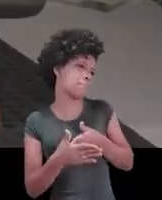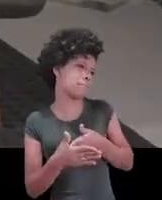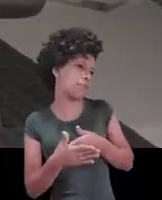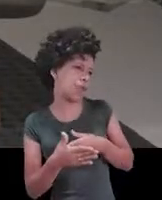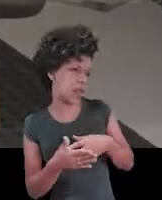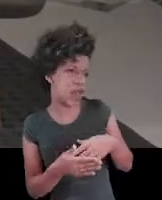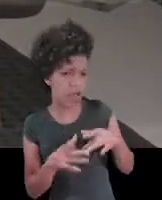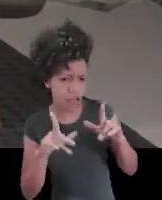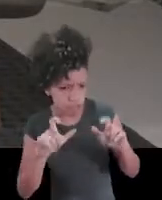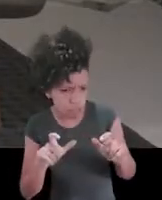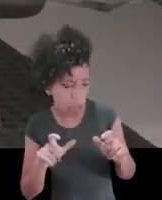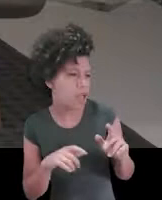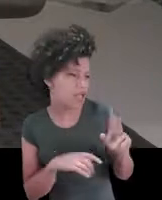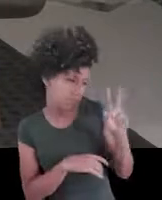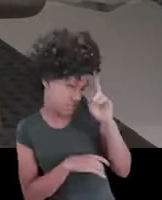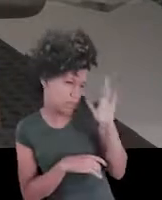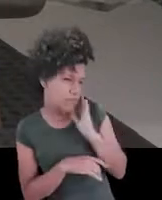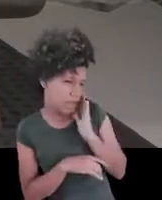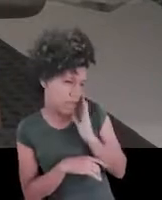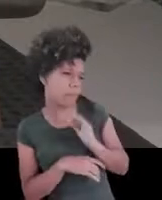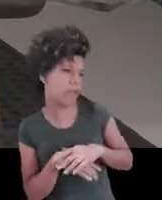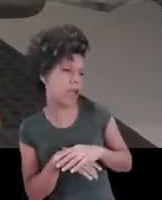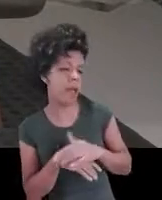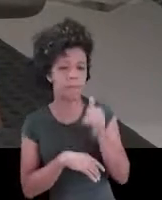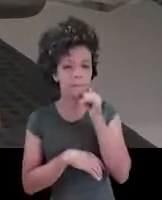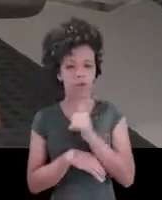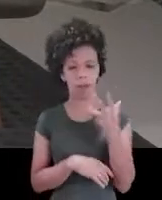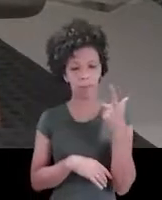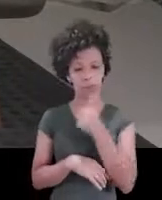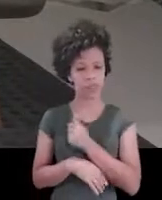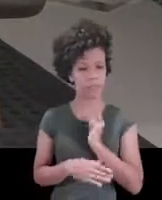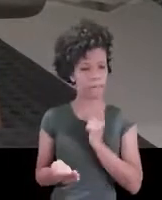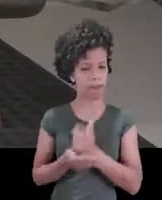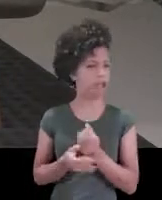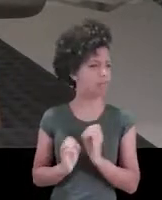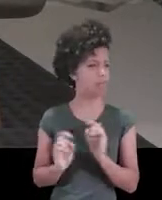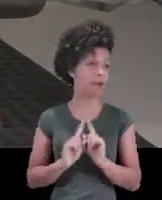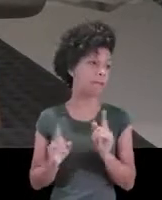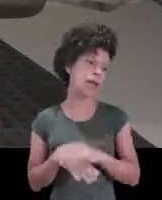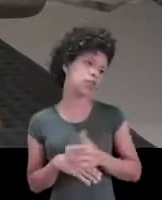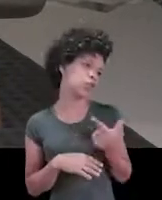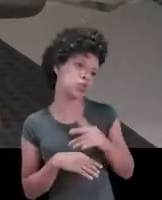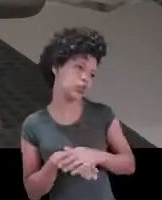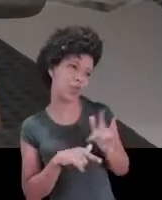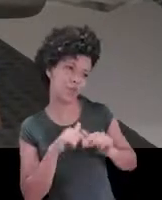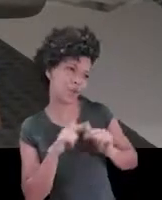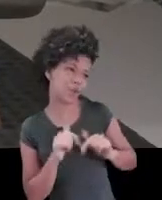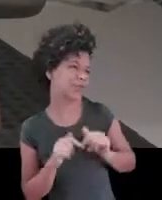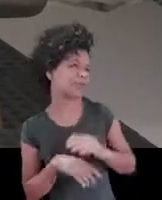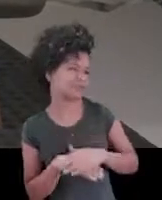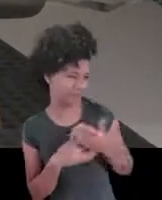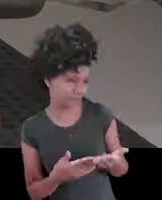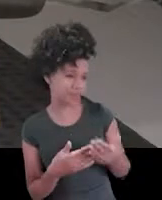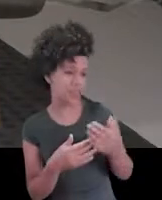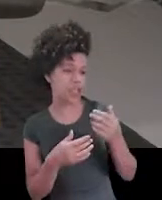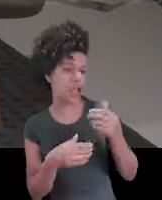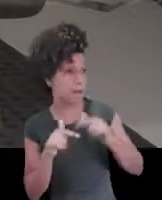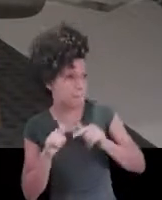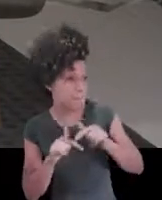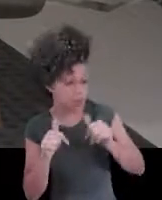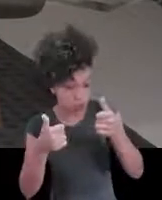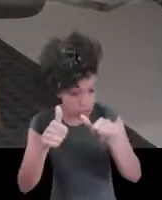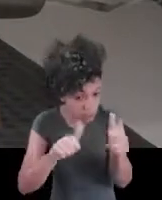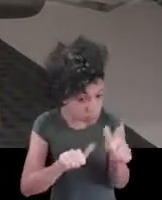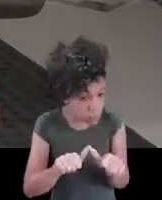mulher e não paga mas também não vai também não leva hoje tem E aí tem o equipamento que a gente usa que análise faz